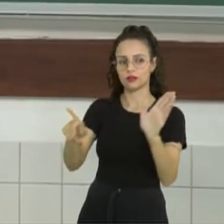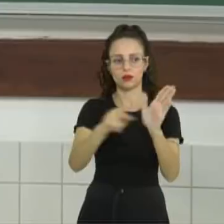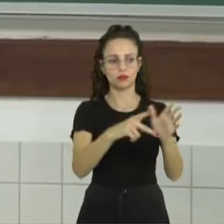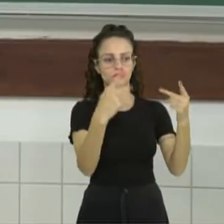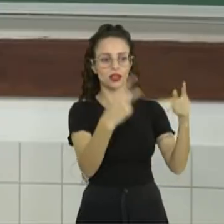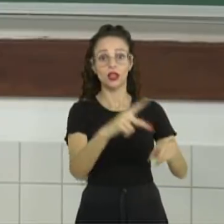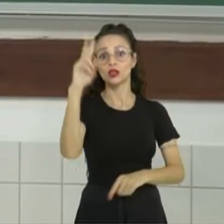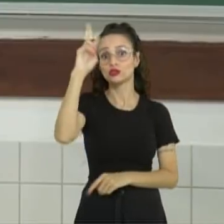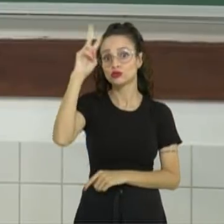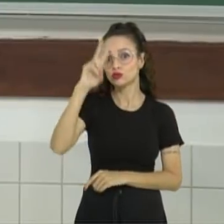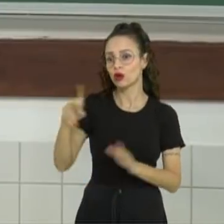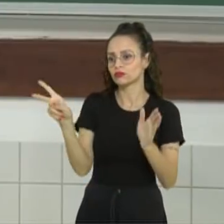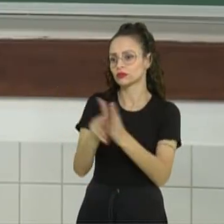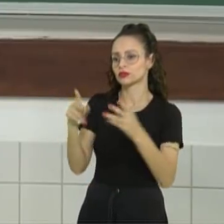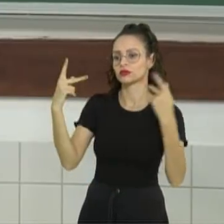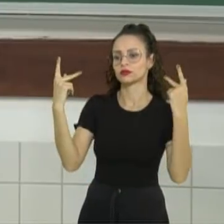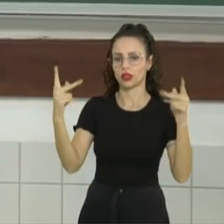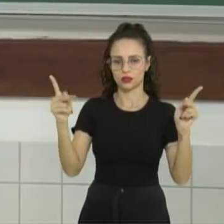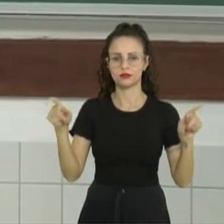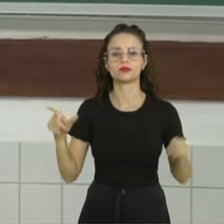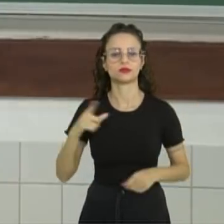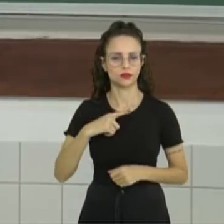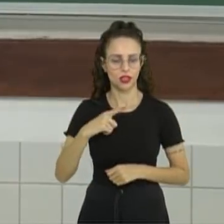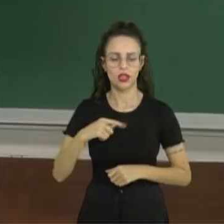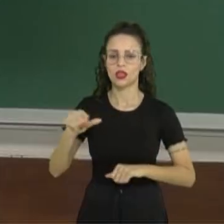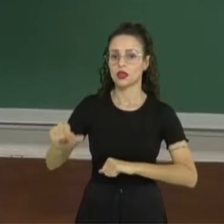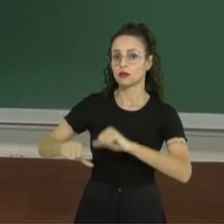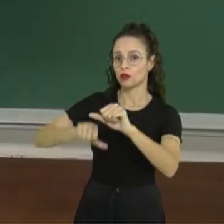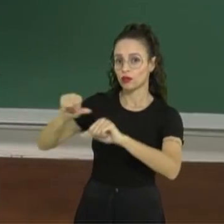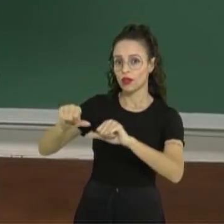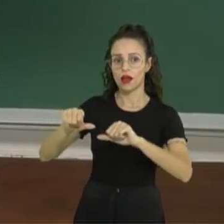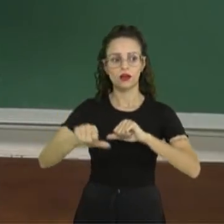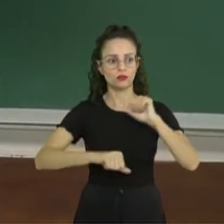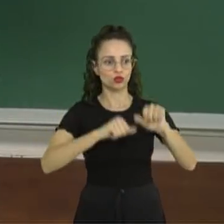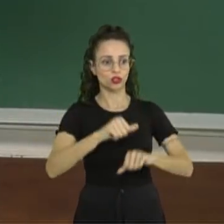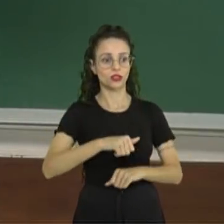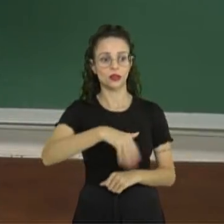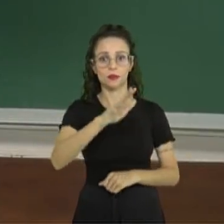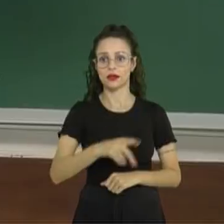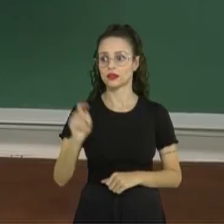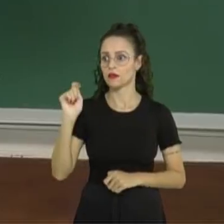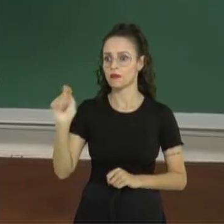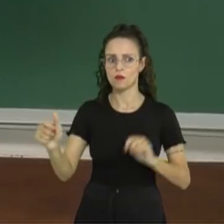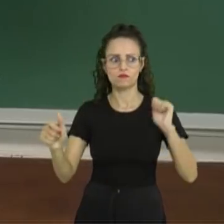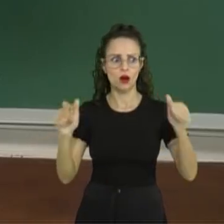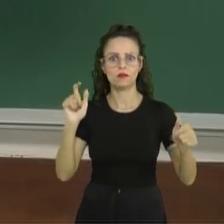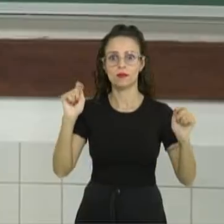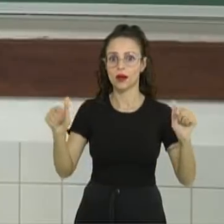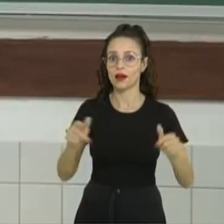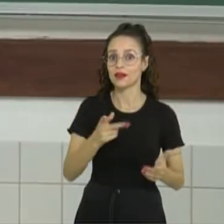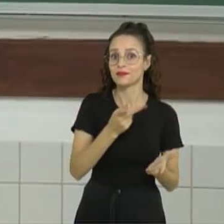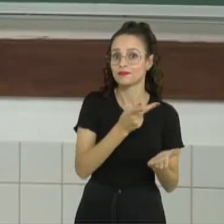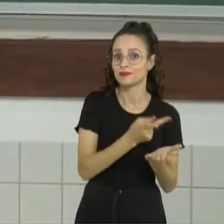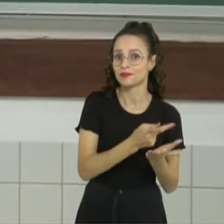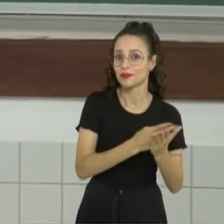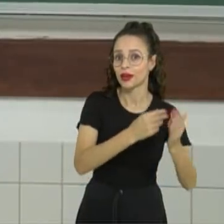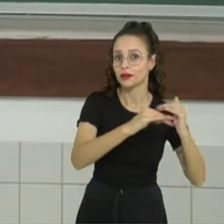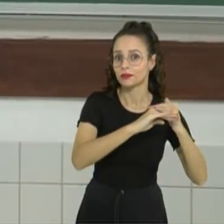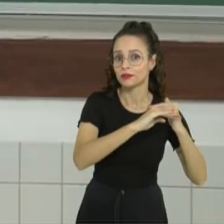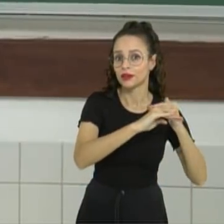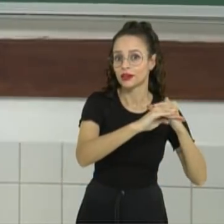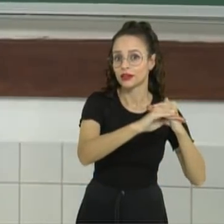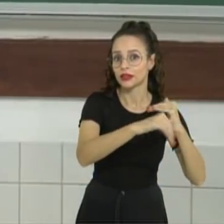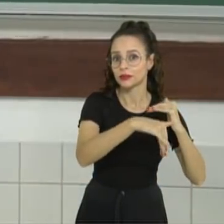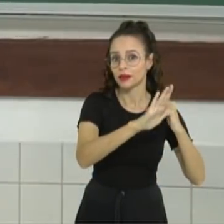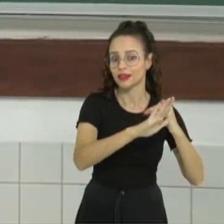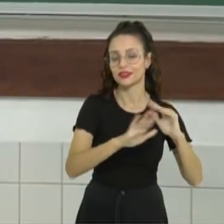Com mudanças e permanências diferentes, com mudanças mais rápidas, com permanências